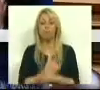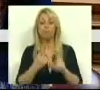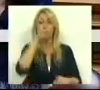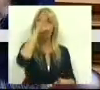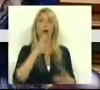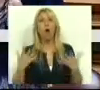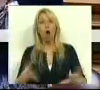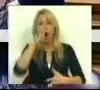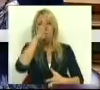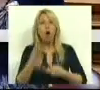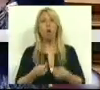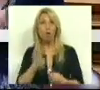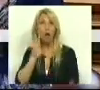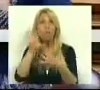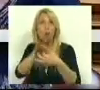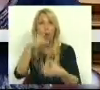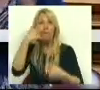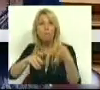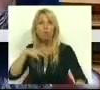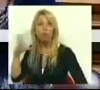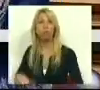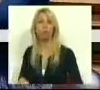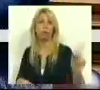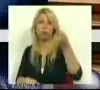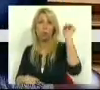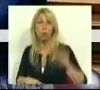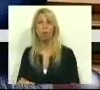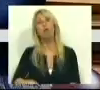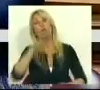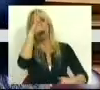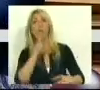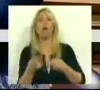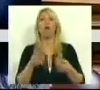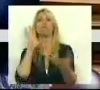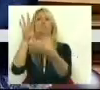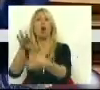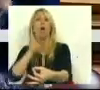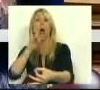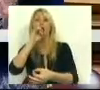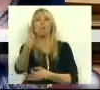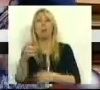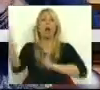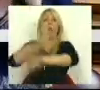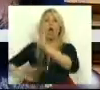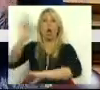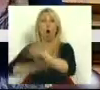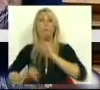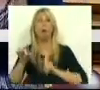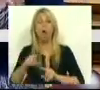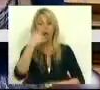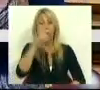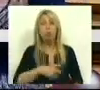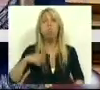não está a governar para os portugueses. Está a governar para a senhora Merkel e para a Europa e os portugueses sofrem todas